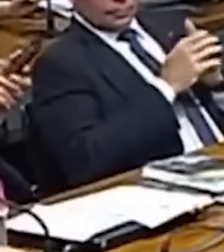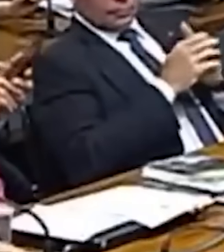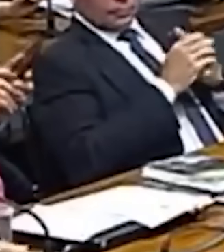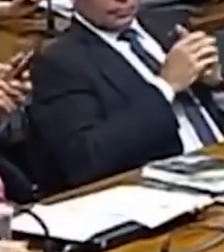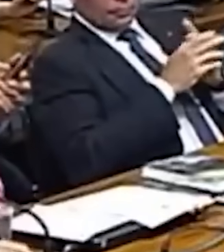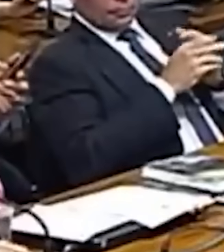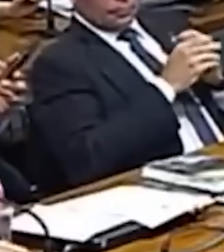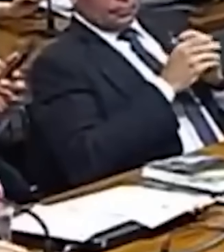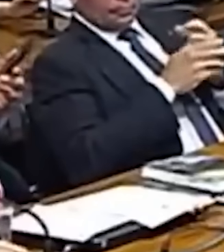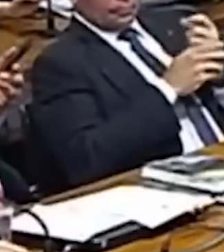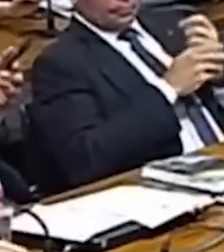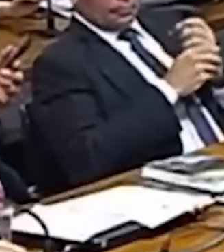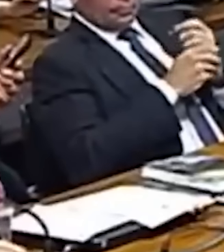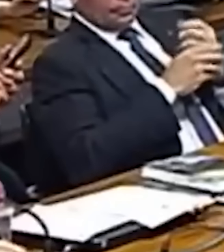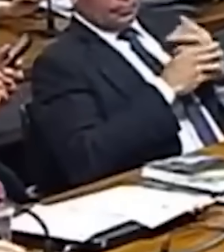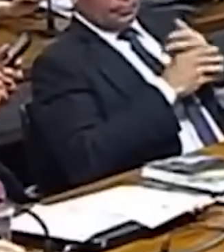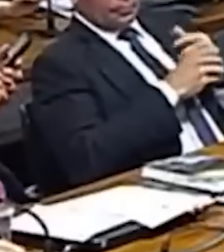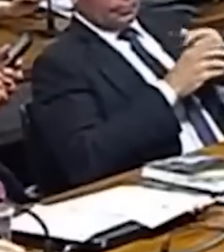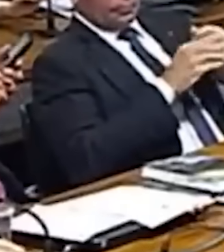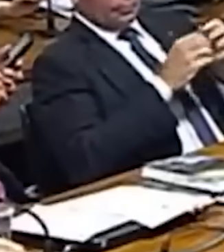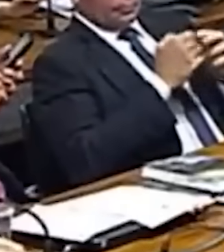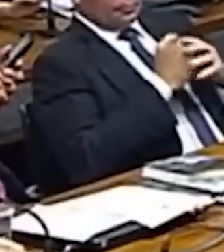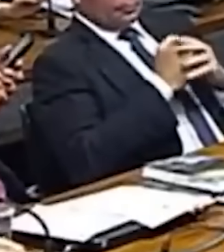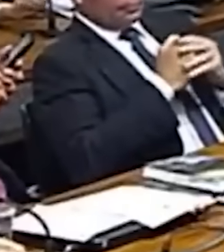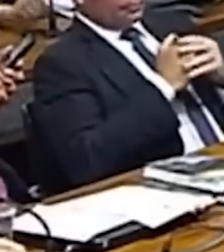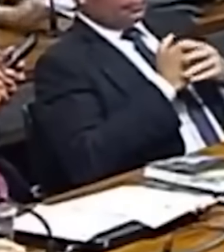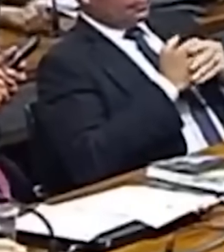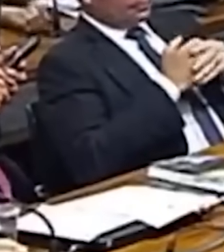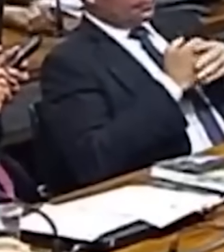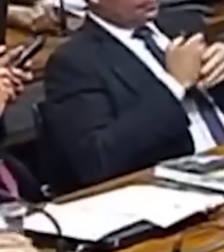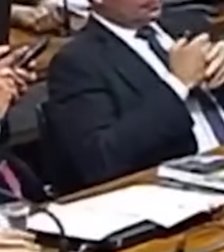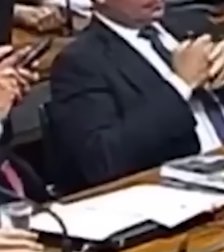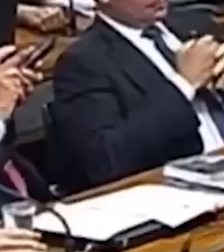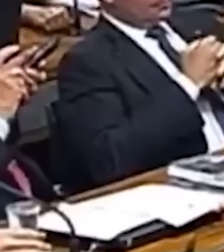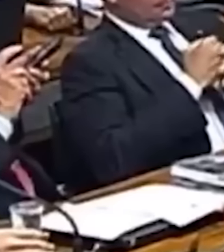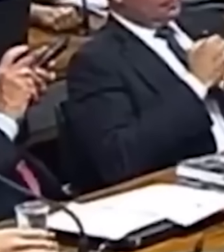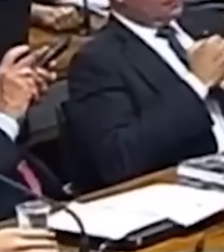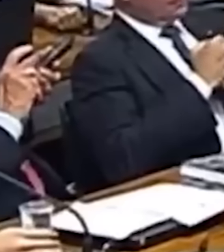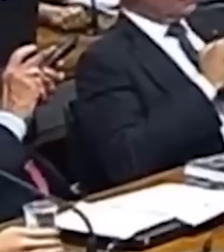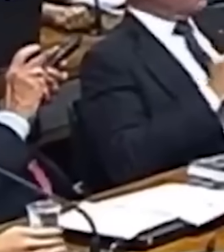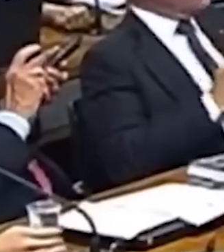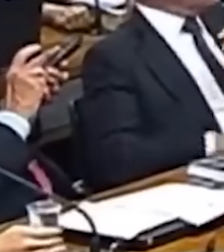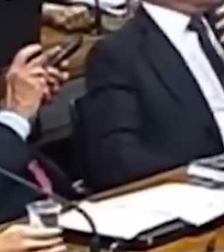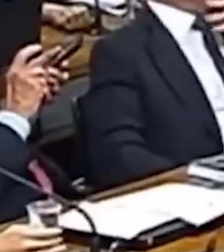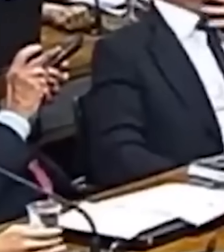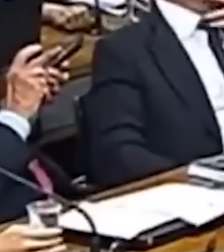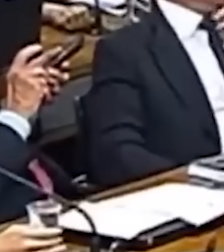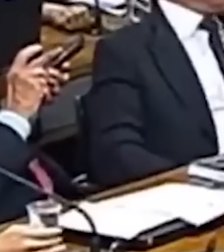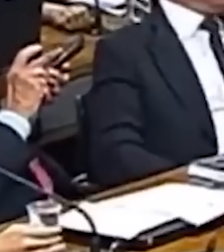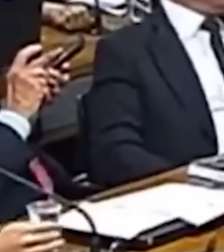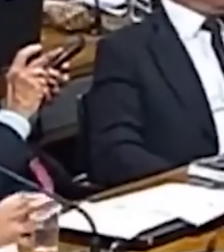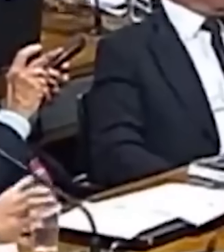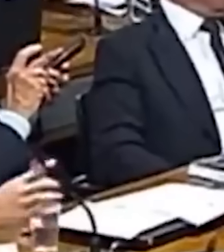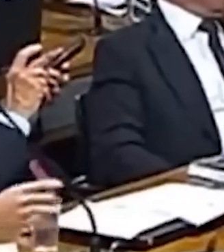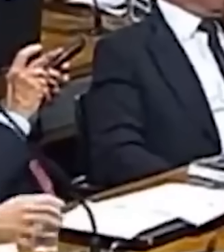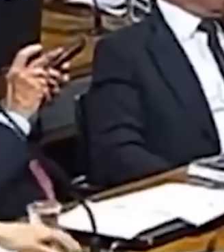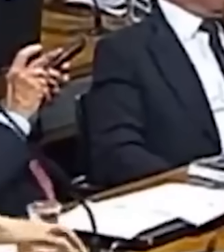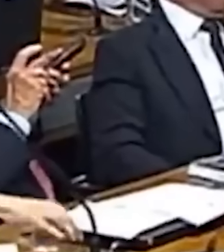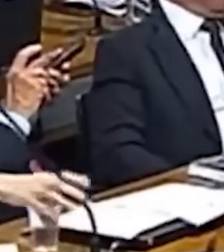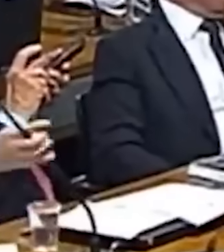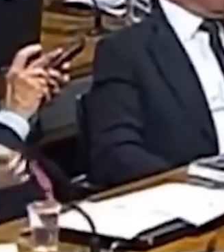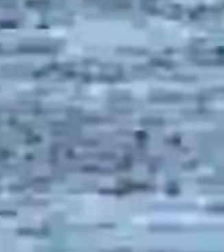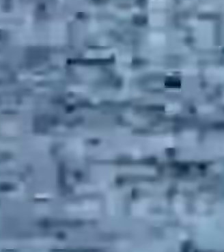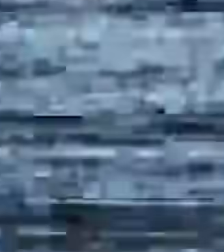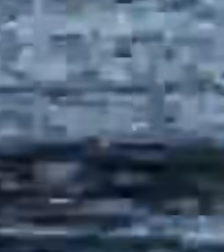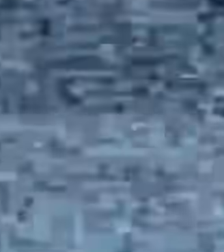eu pediria a vossa excelência que se fizesse cumprir o regimento para que o deputado respeitasse os trabalhos da CPMI. Vossa excelência